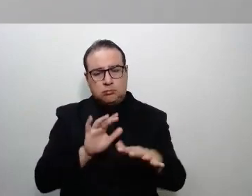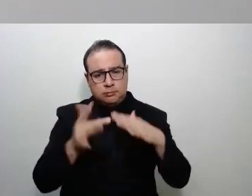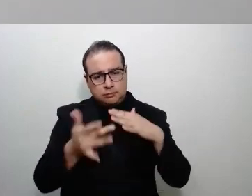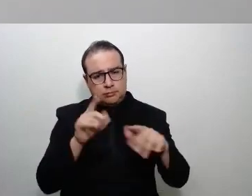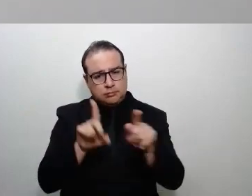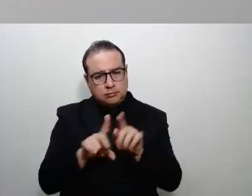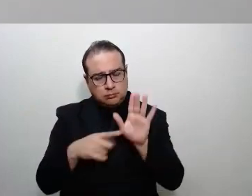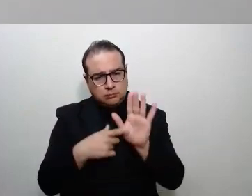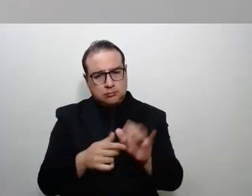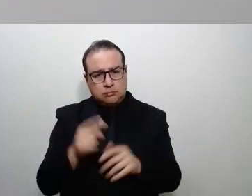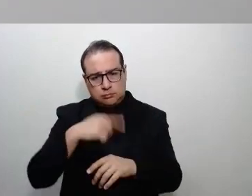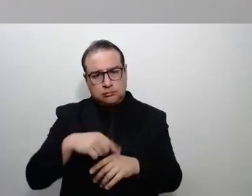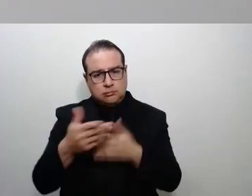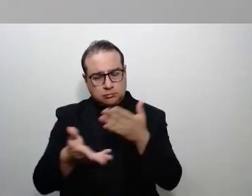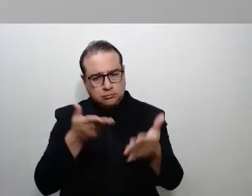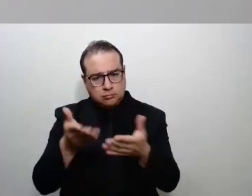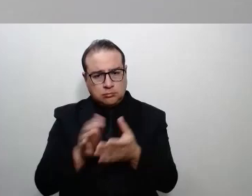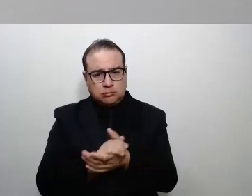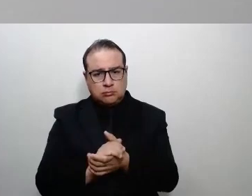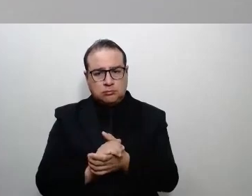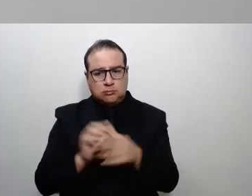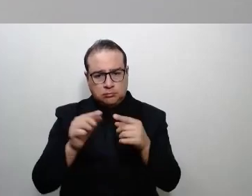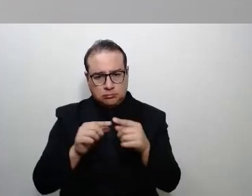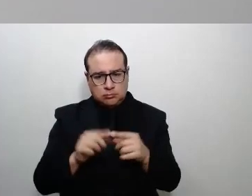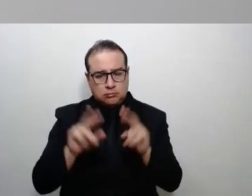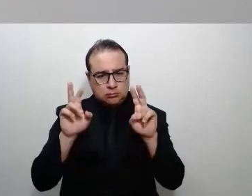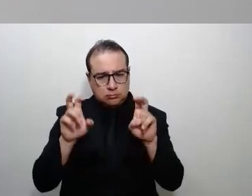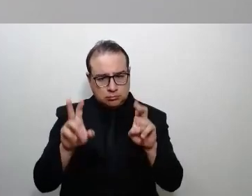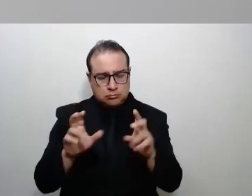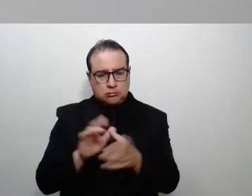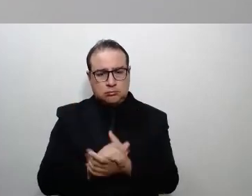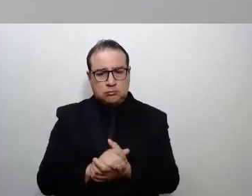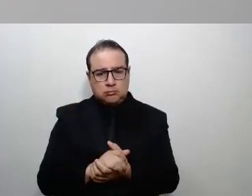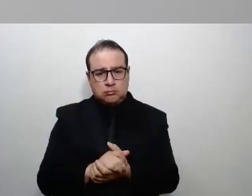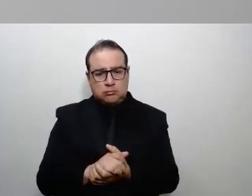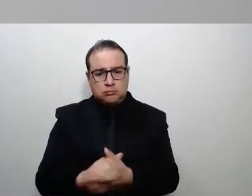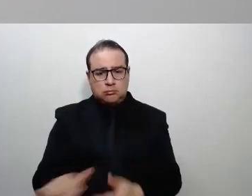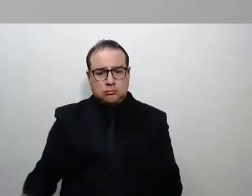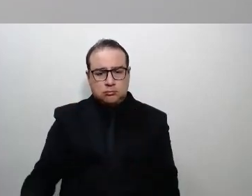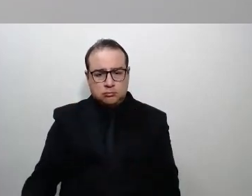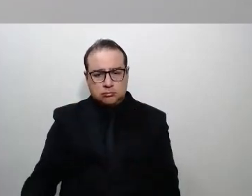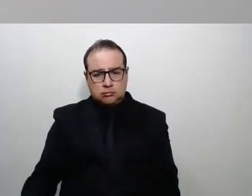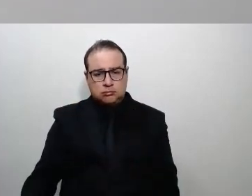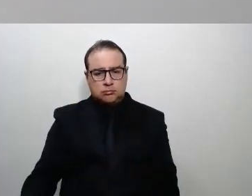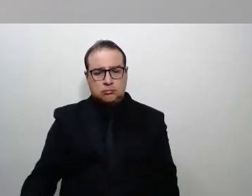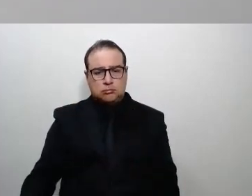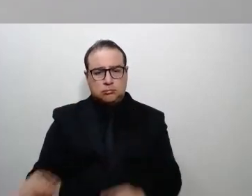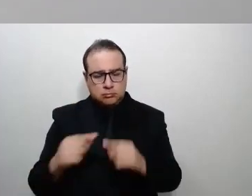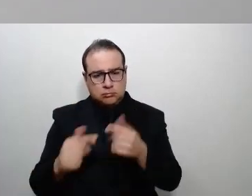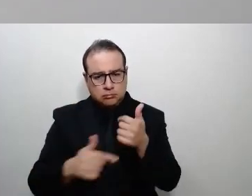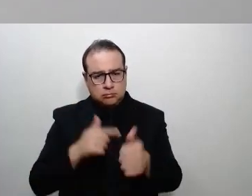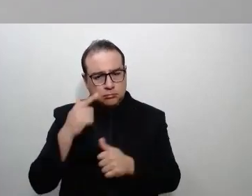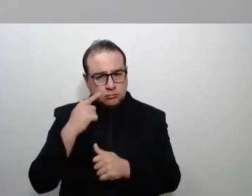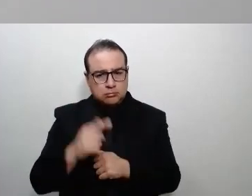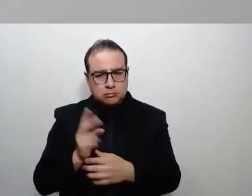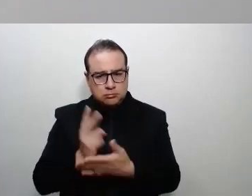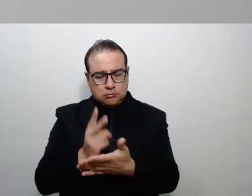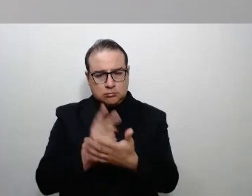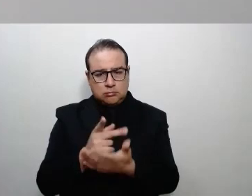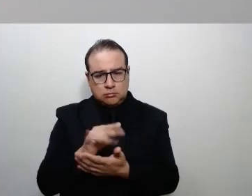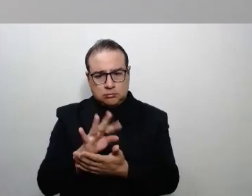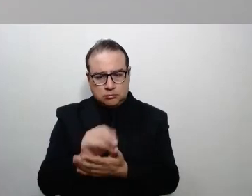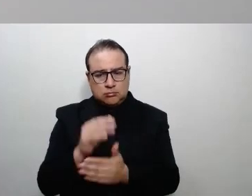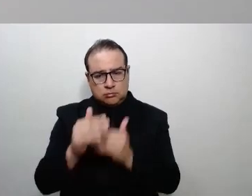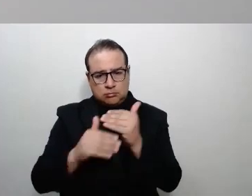não acho tratamos de coibir esse tema atuamos também para que a regularidade do pleite